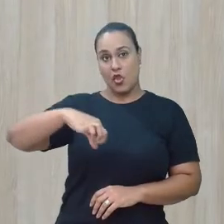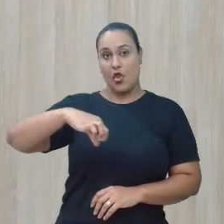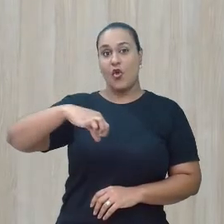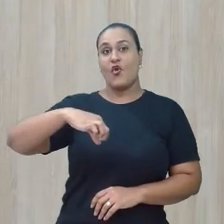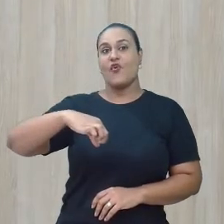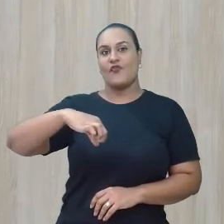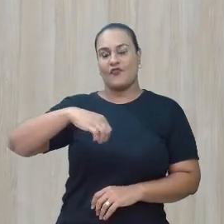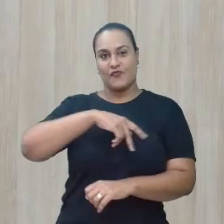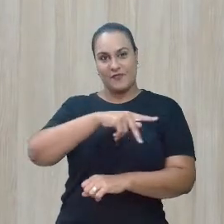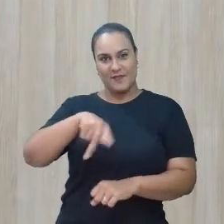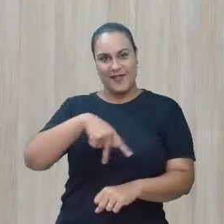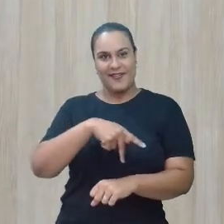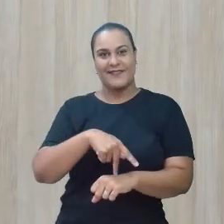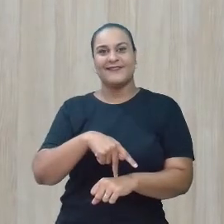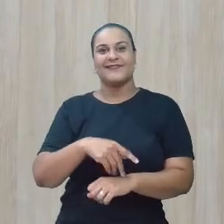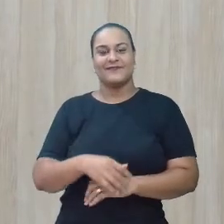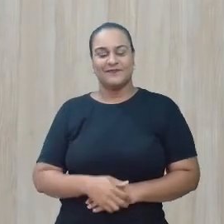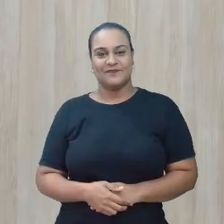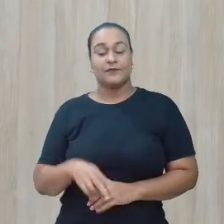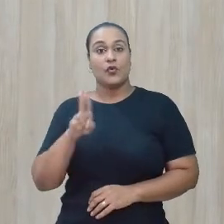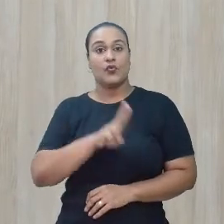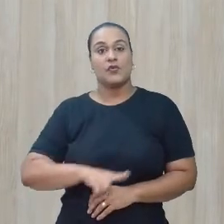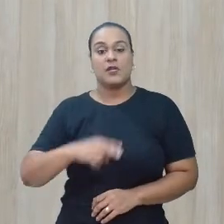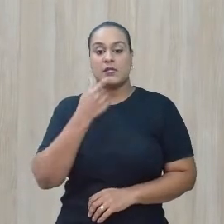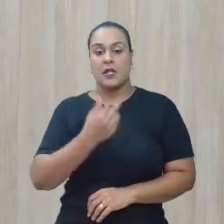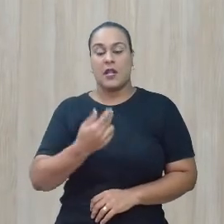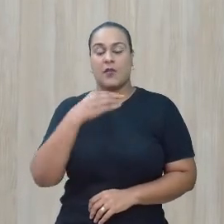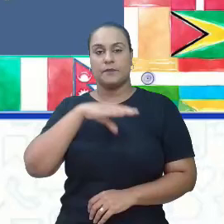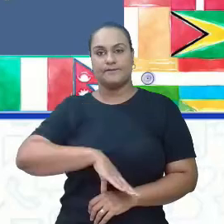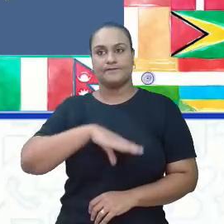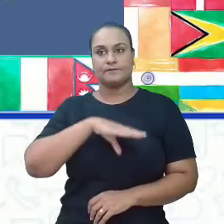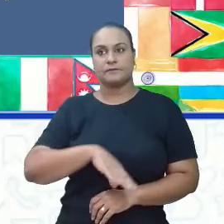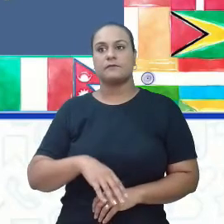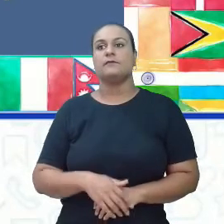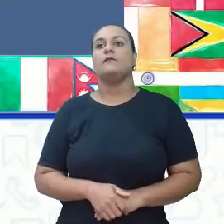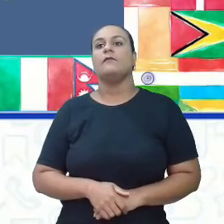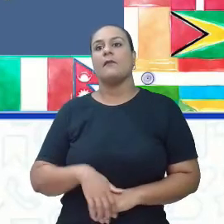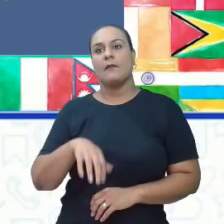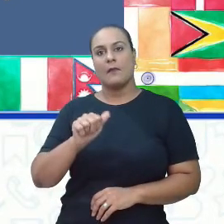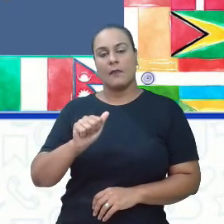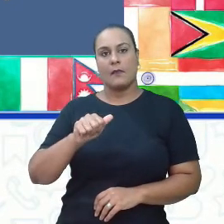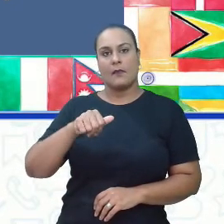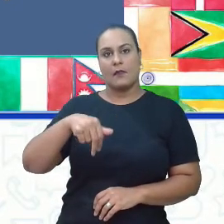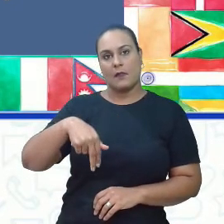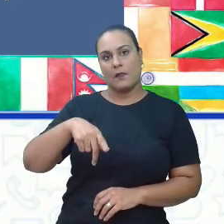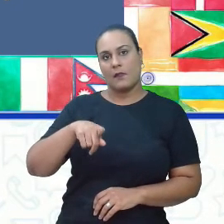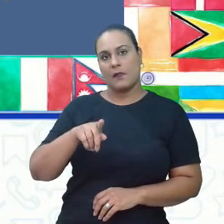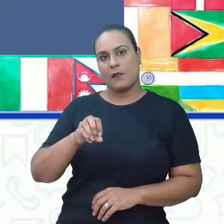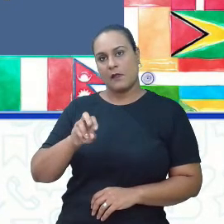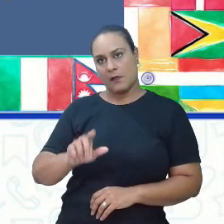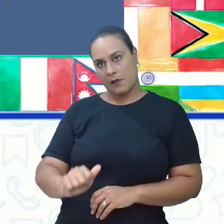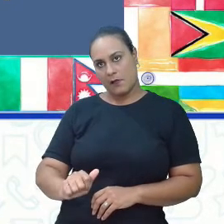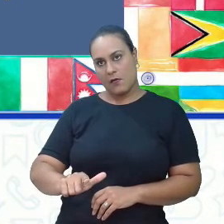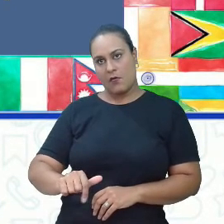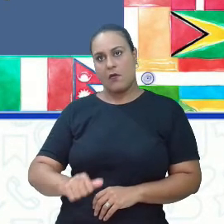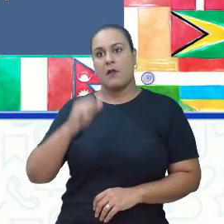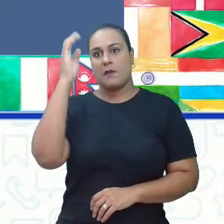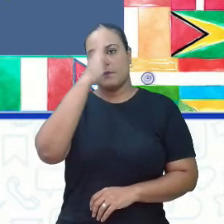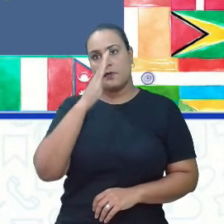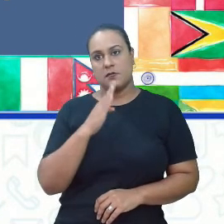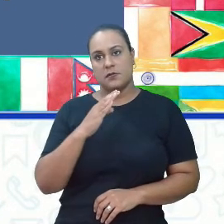falantes da língua portuguesa, tá certo? Quais são eles? Angola, Brasil, Cabo